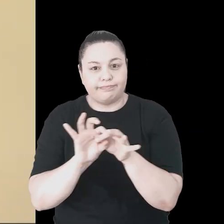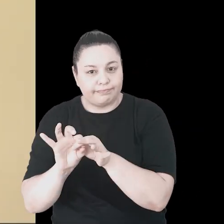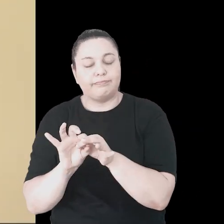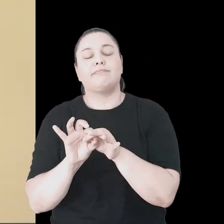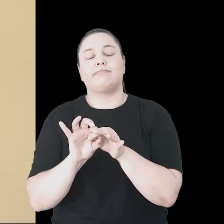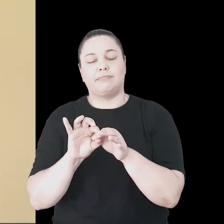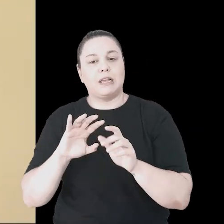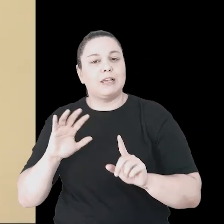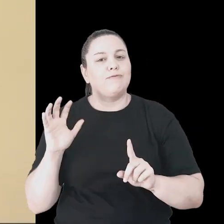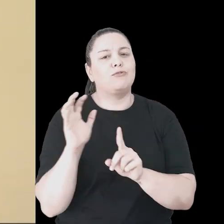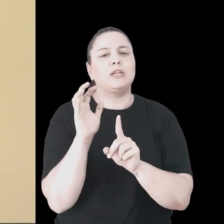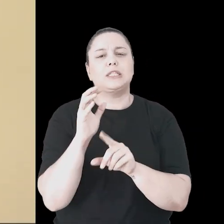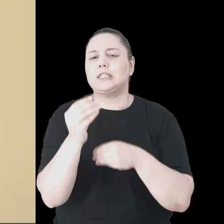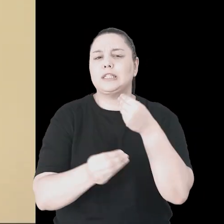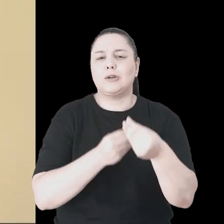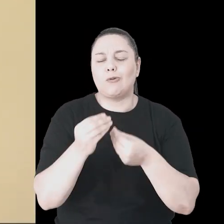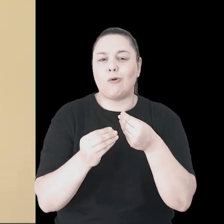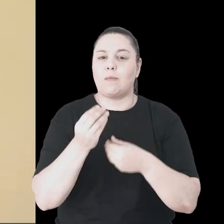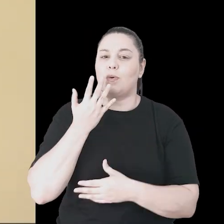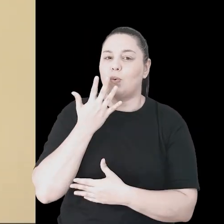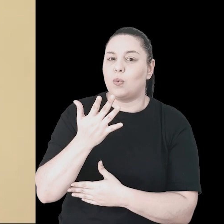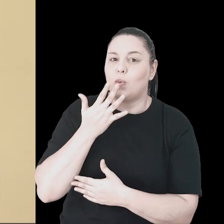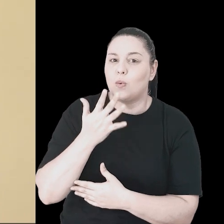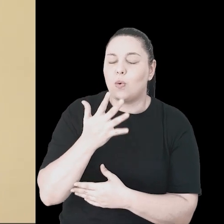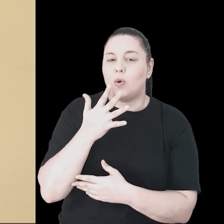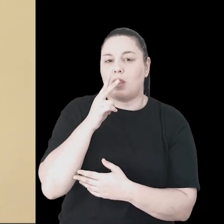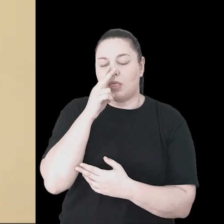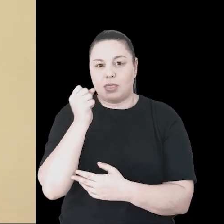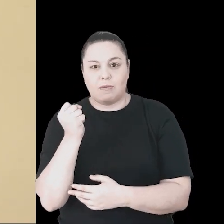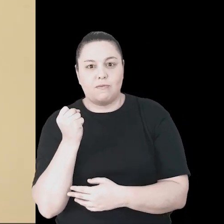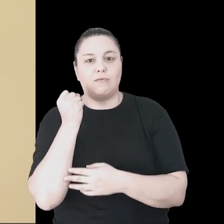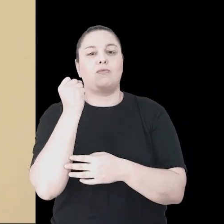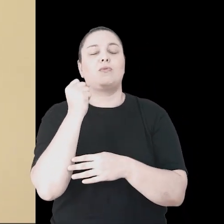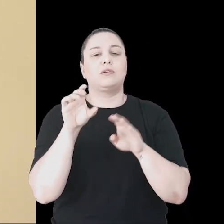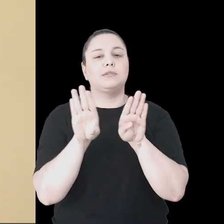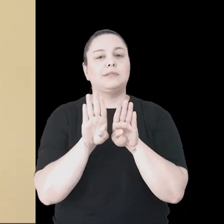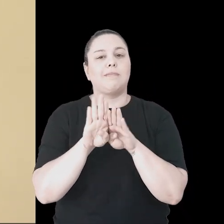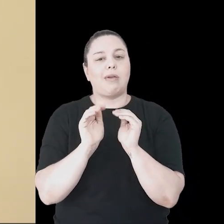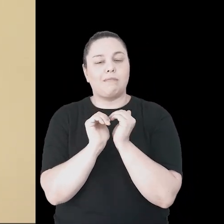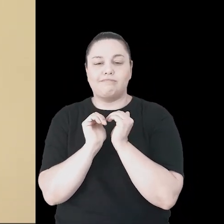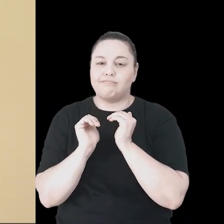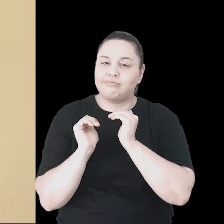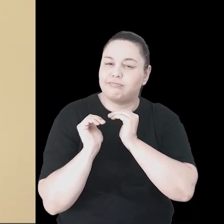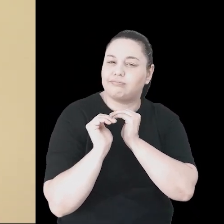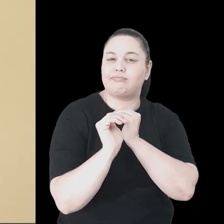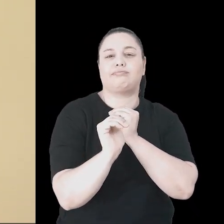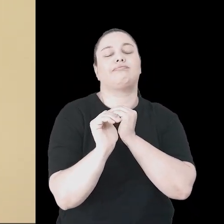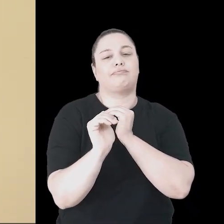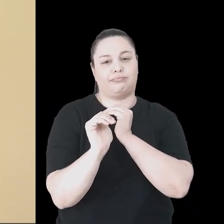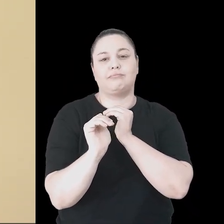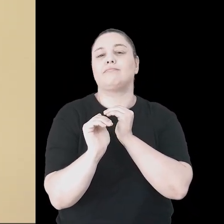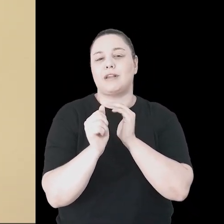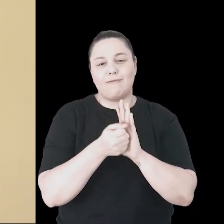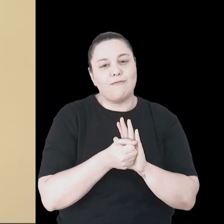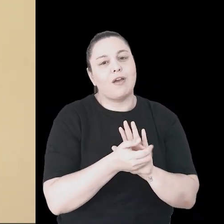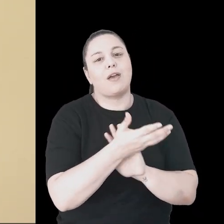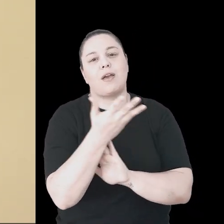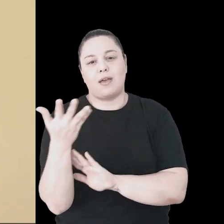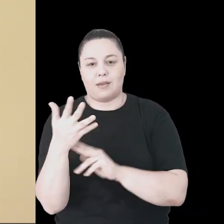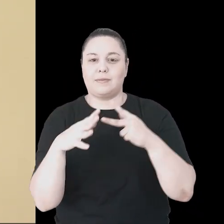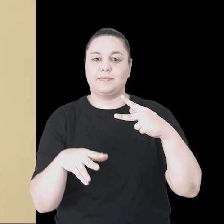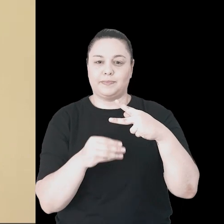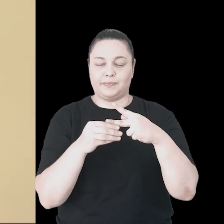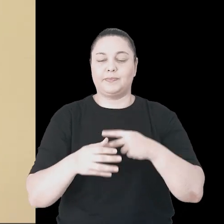de elétrons com essas cadeias laterais influenciam a cor, a intensidade e a fotoestabilidade